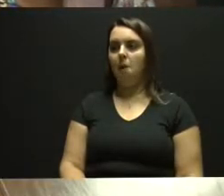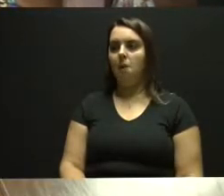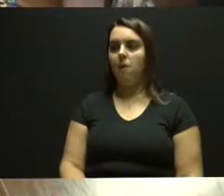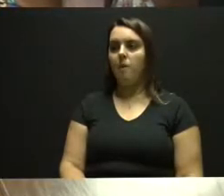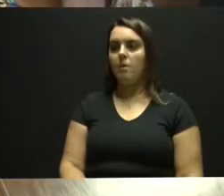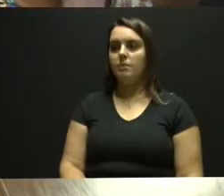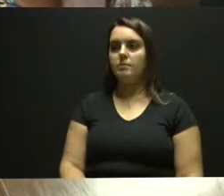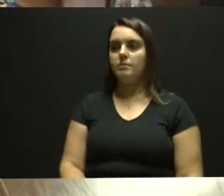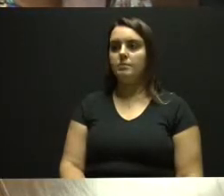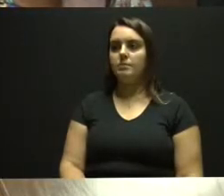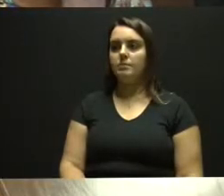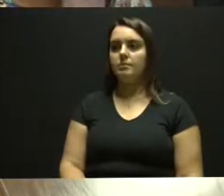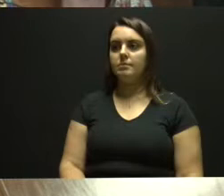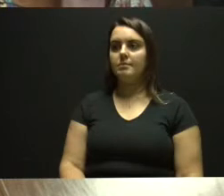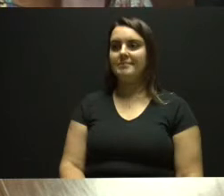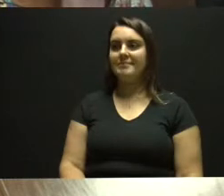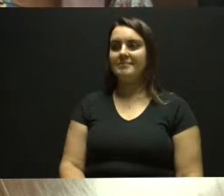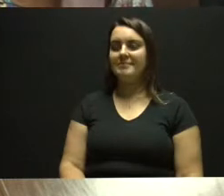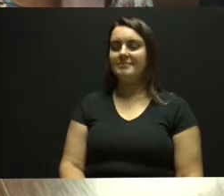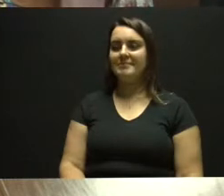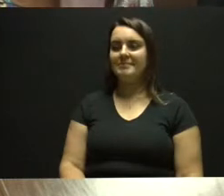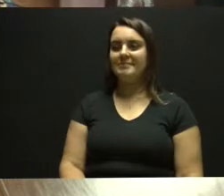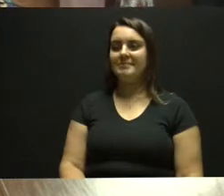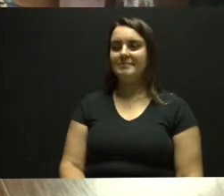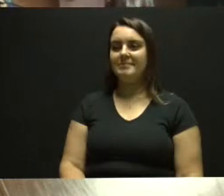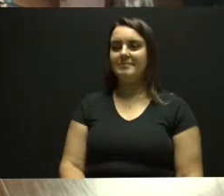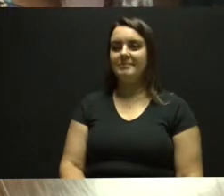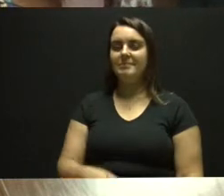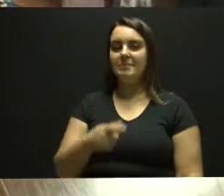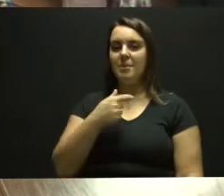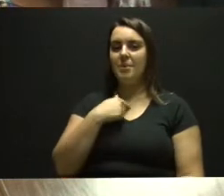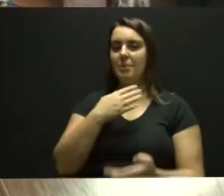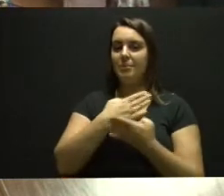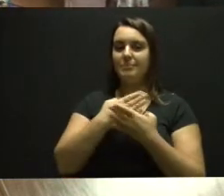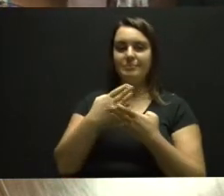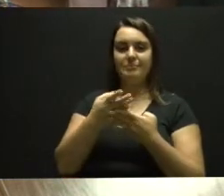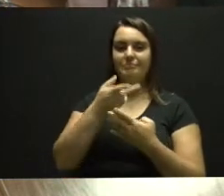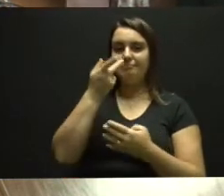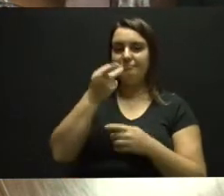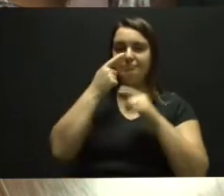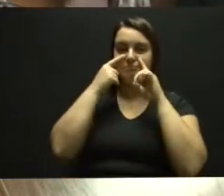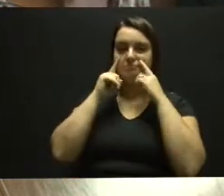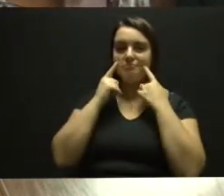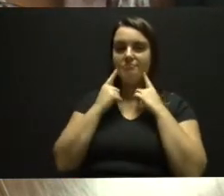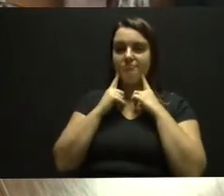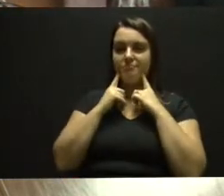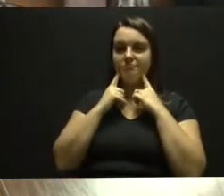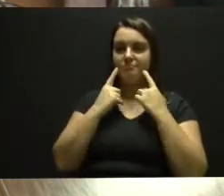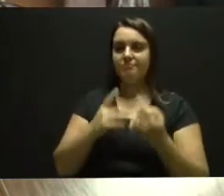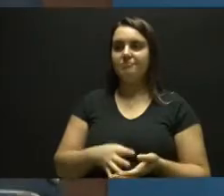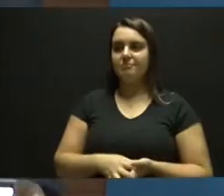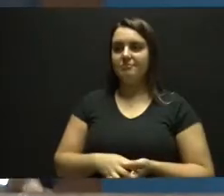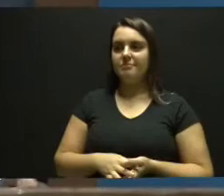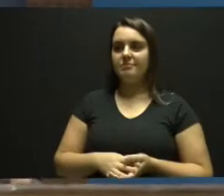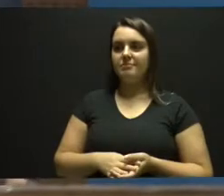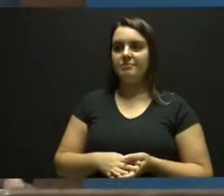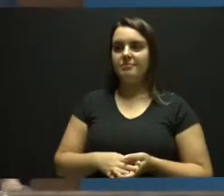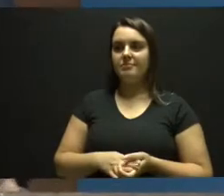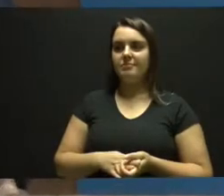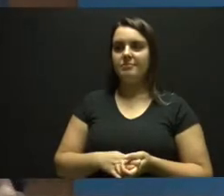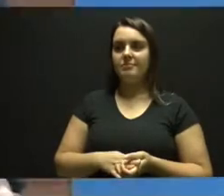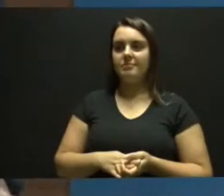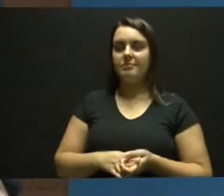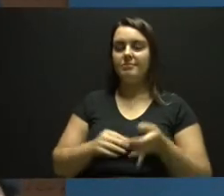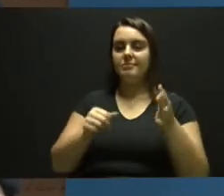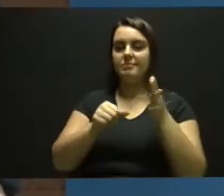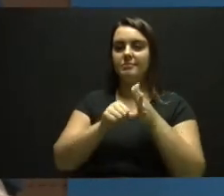após eu sou meio suspeito de falar eu começo a falar eu choro é a seguinte primeiro